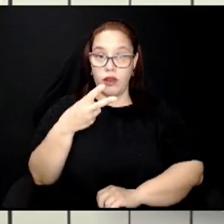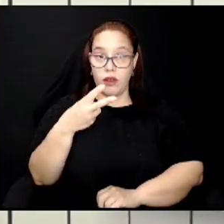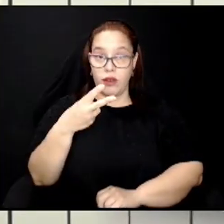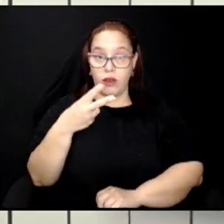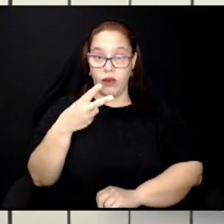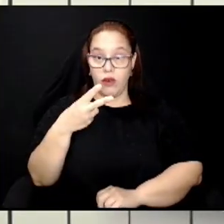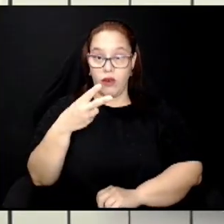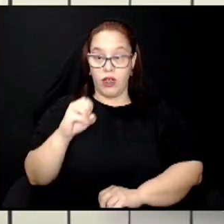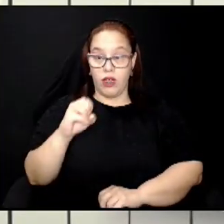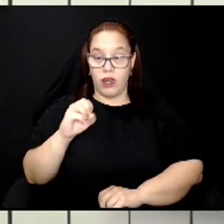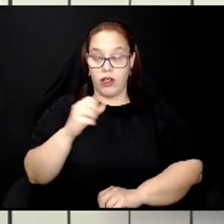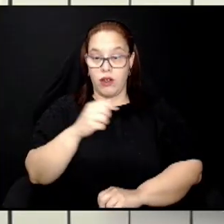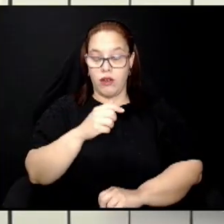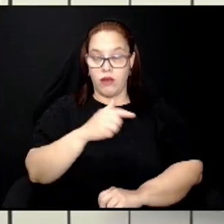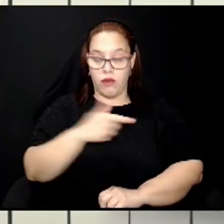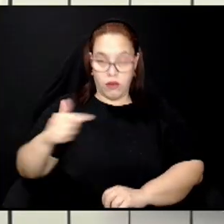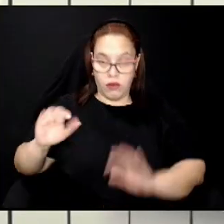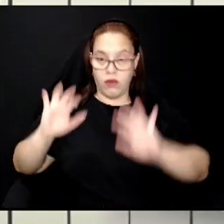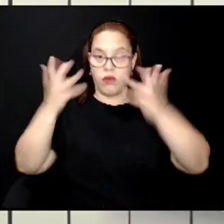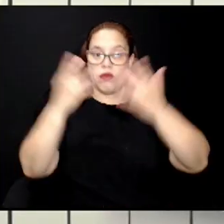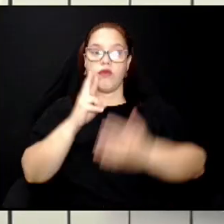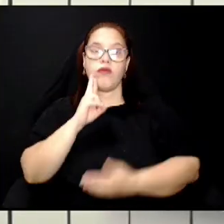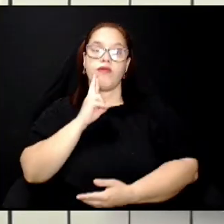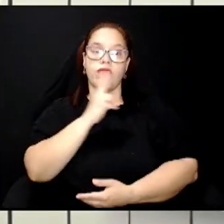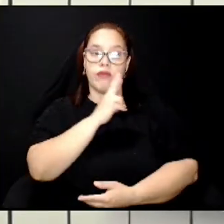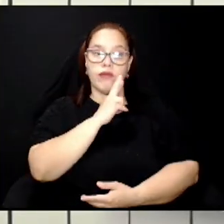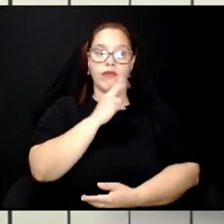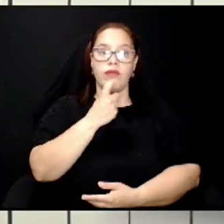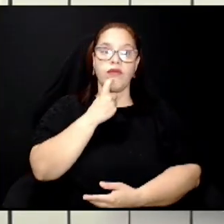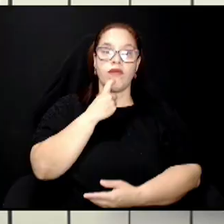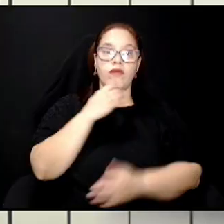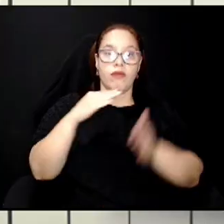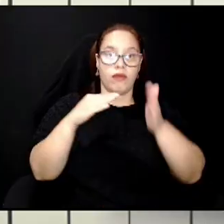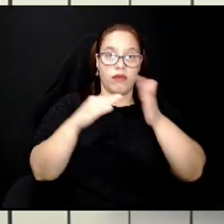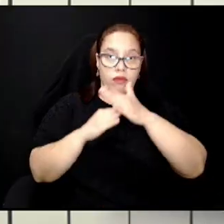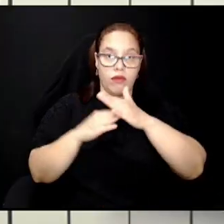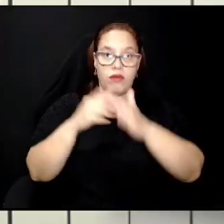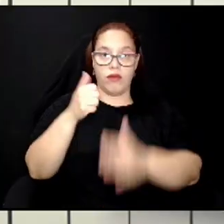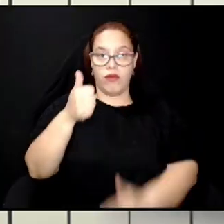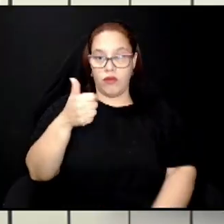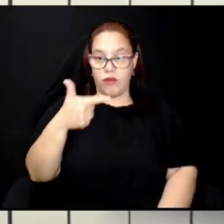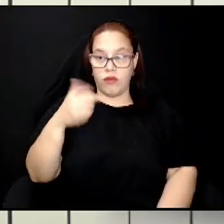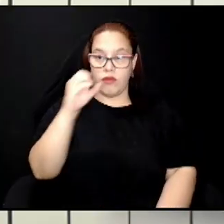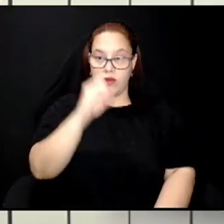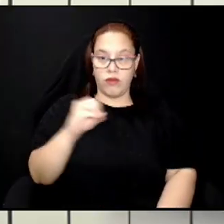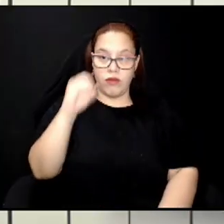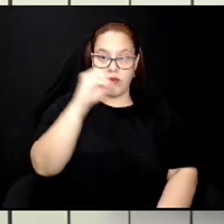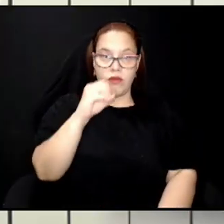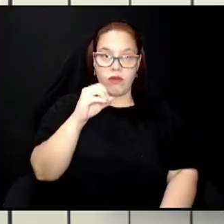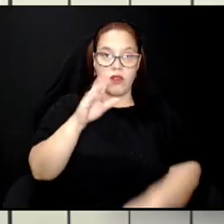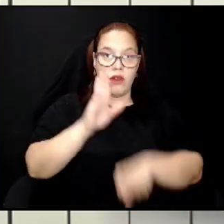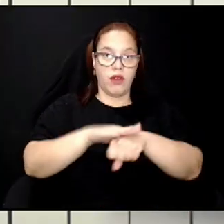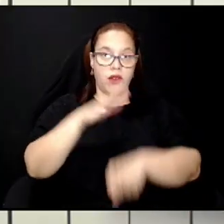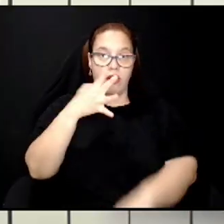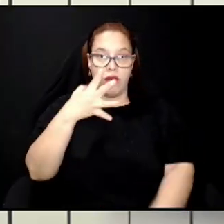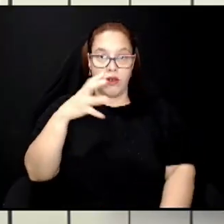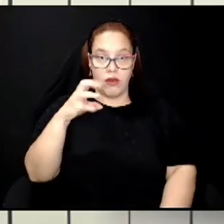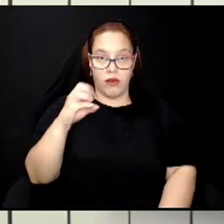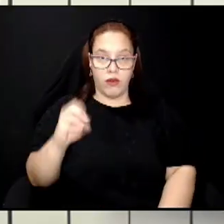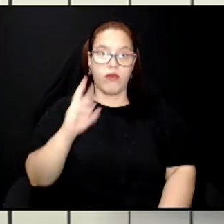Festival Restaurant Week Campinas vai até o dia 12 de outubro. São mais de 40